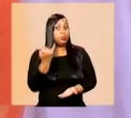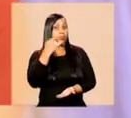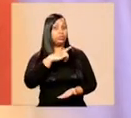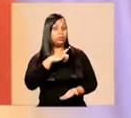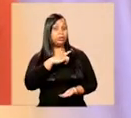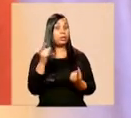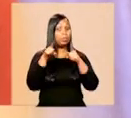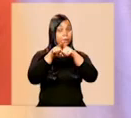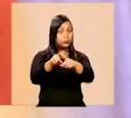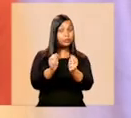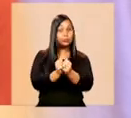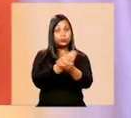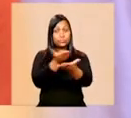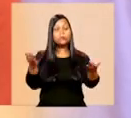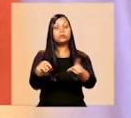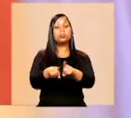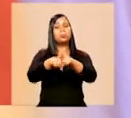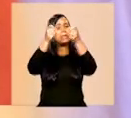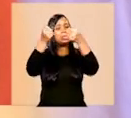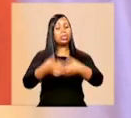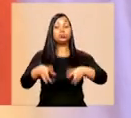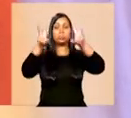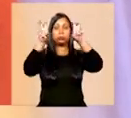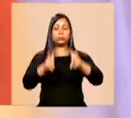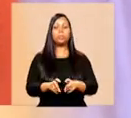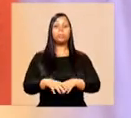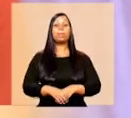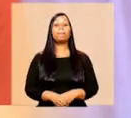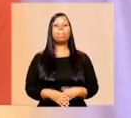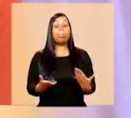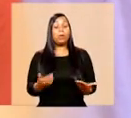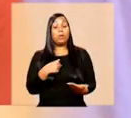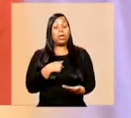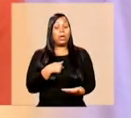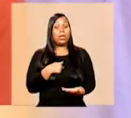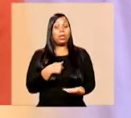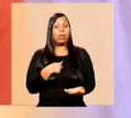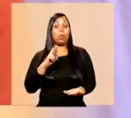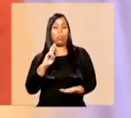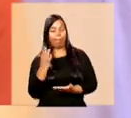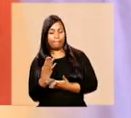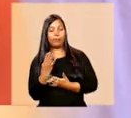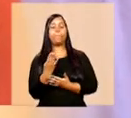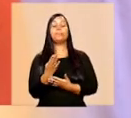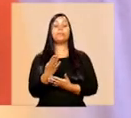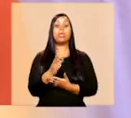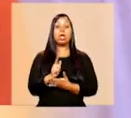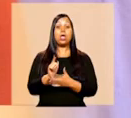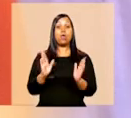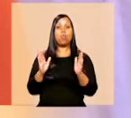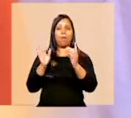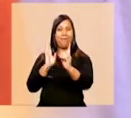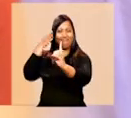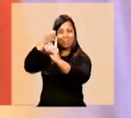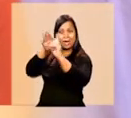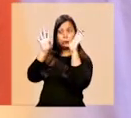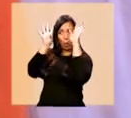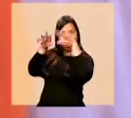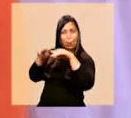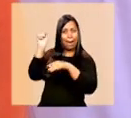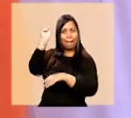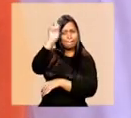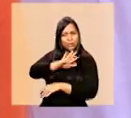muito importante a parceria de vocês também, né, para falar sobre o assunto. O HB é um centro de referência, né?